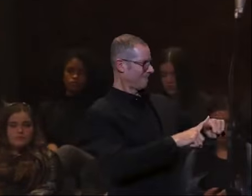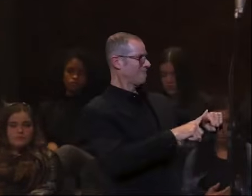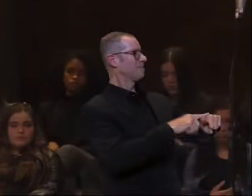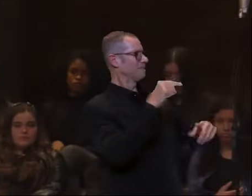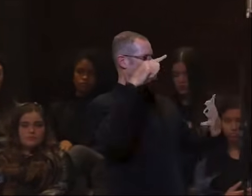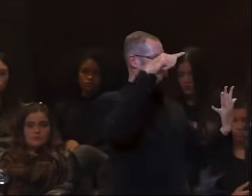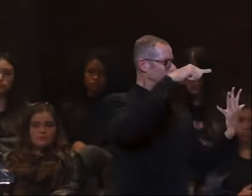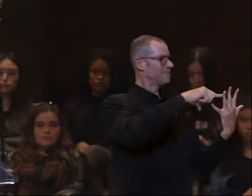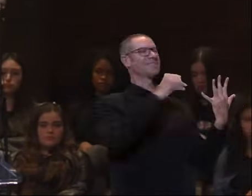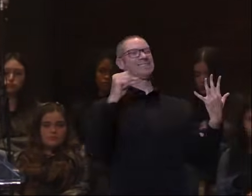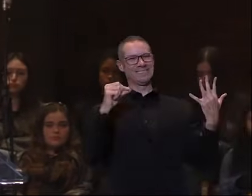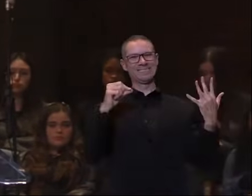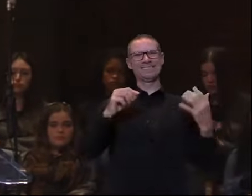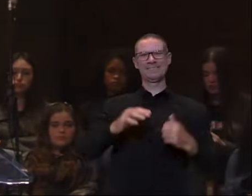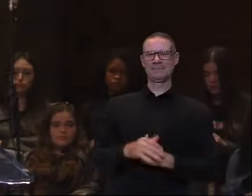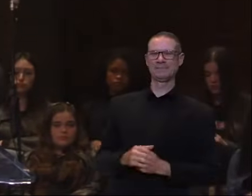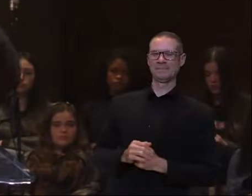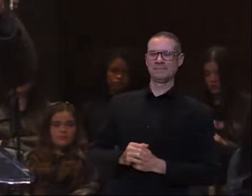selecionado.